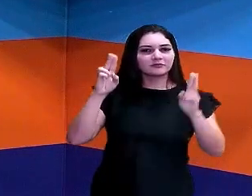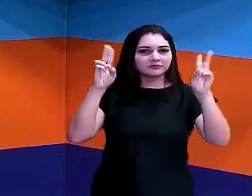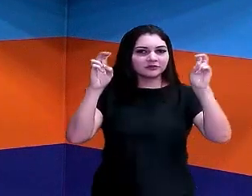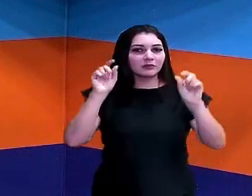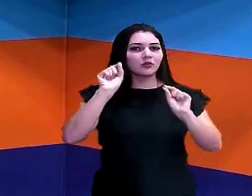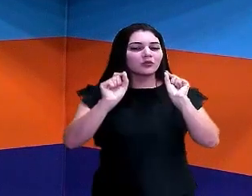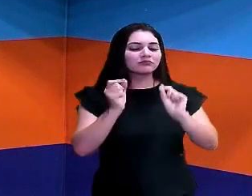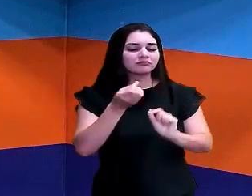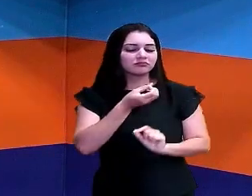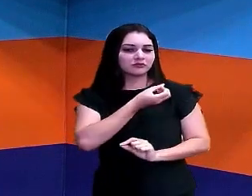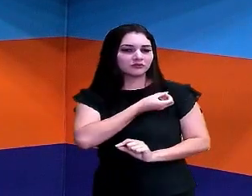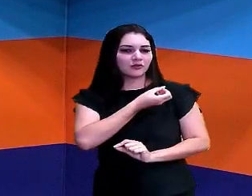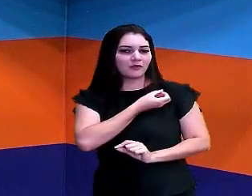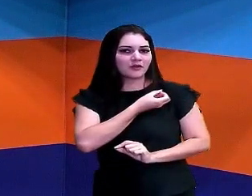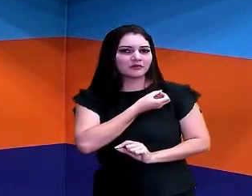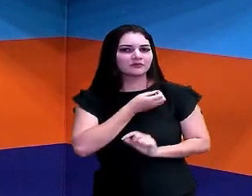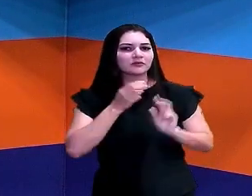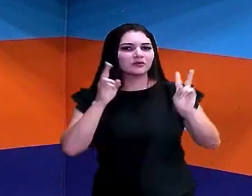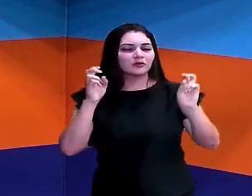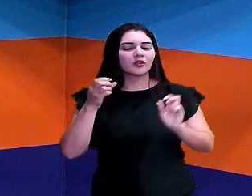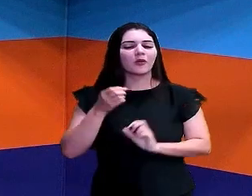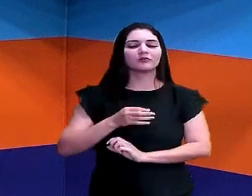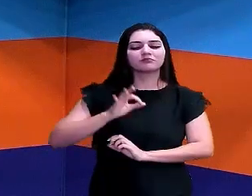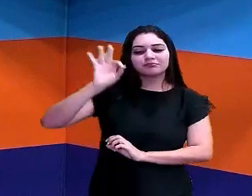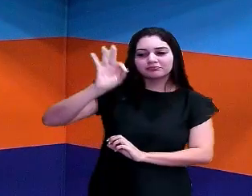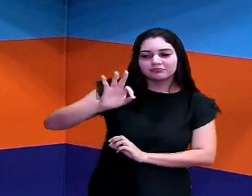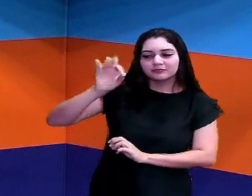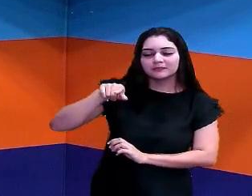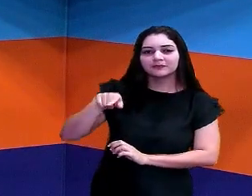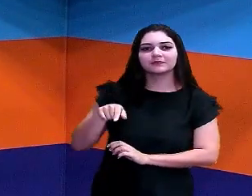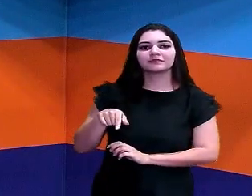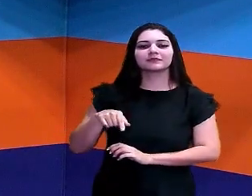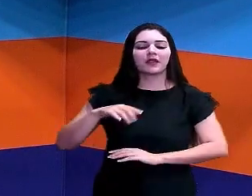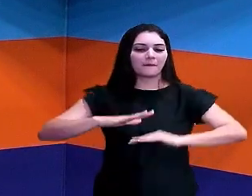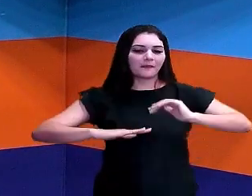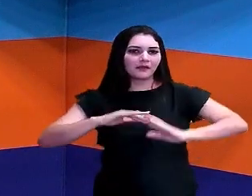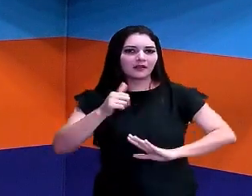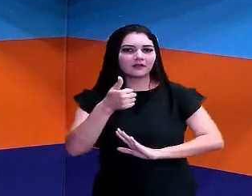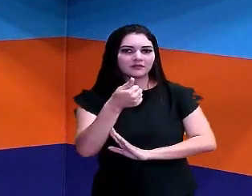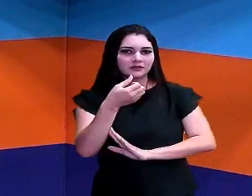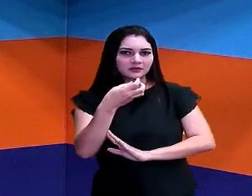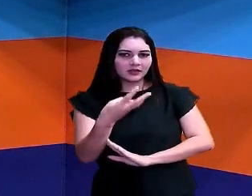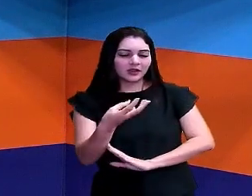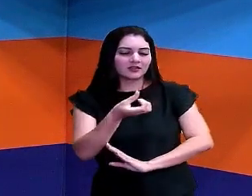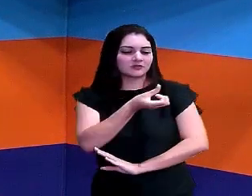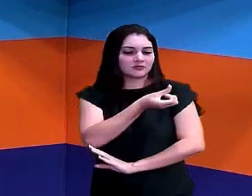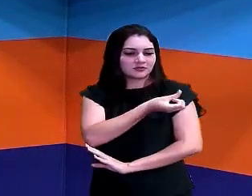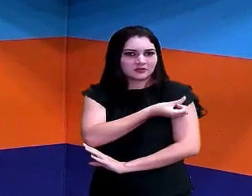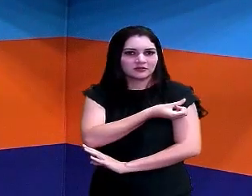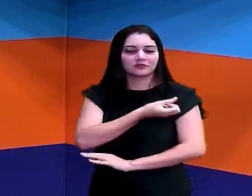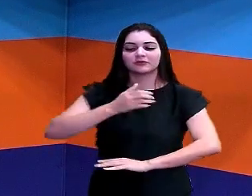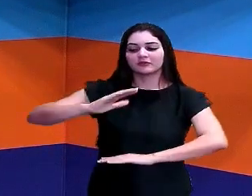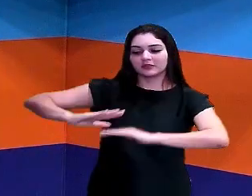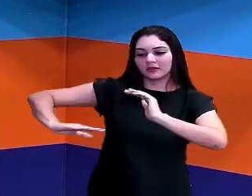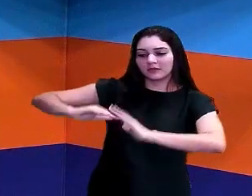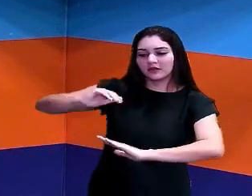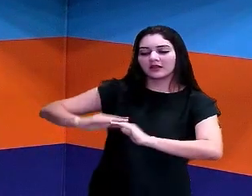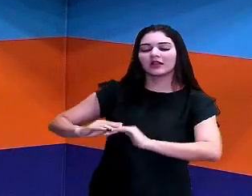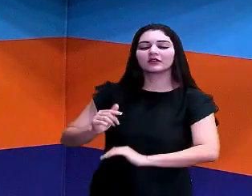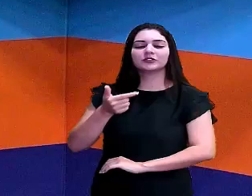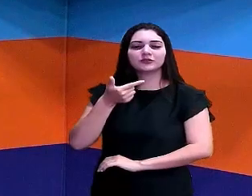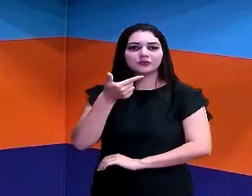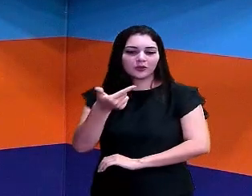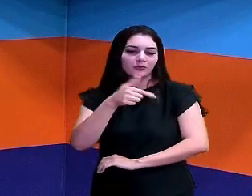números, conteúdo porcentagem. A habilidade 13 do 6º ano e a habilidade 2 do 7º